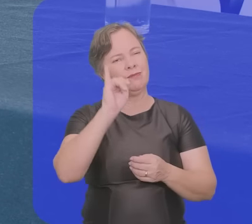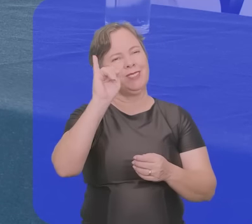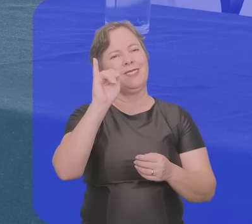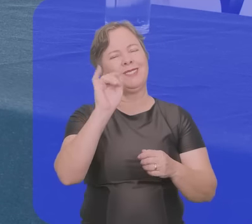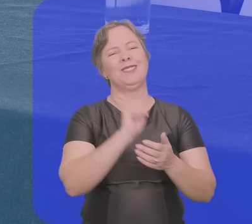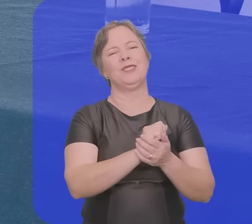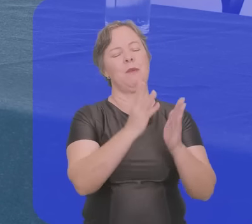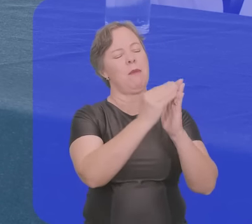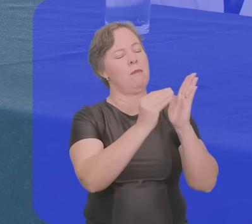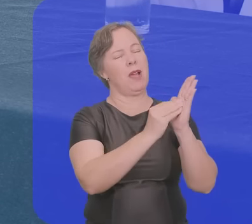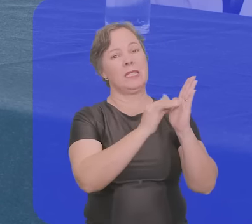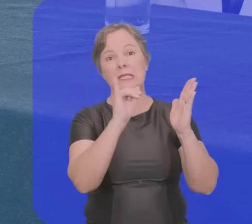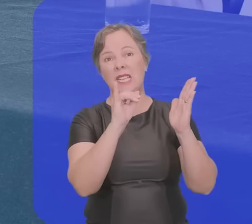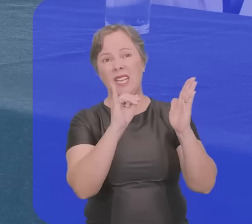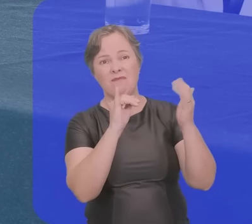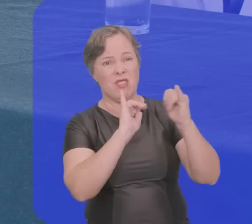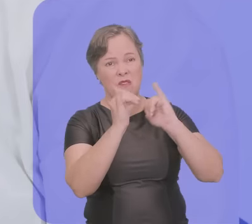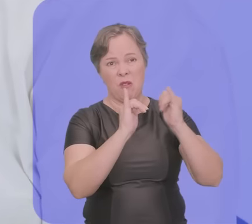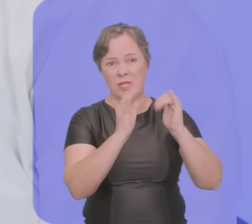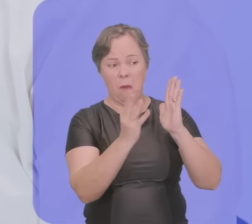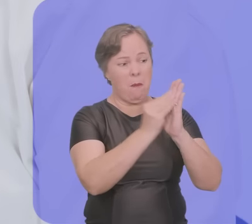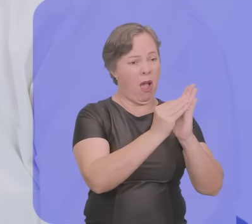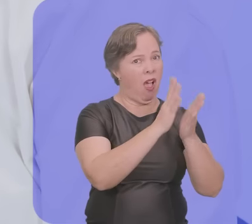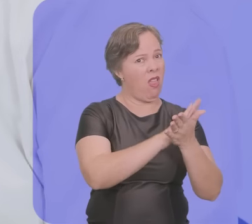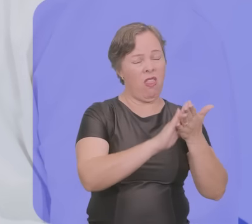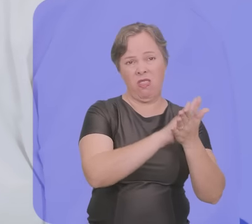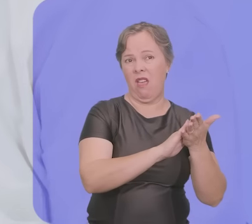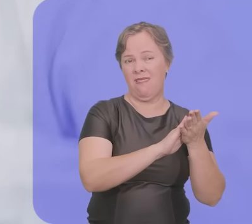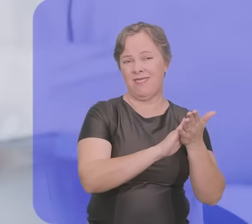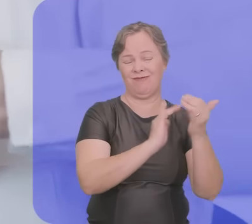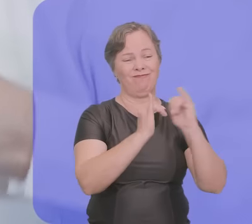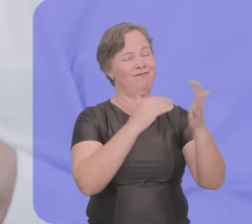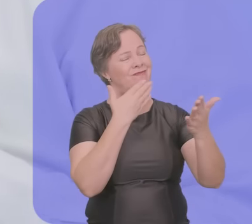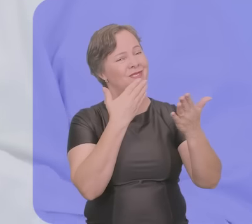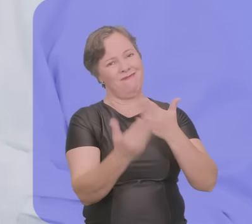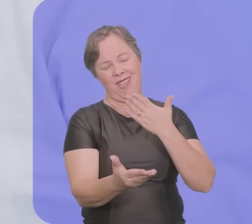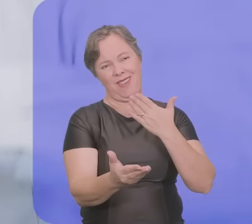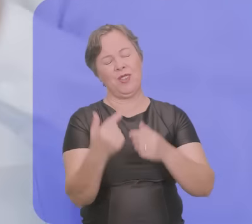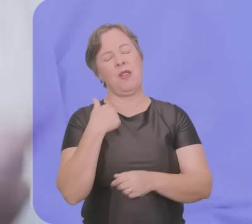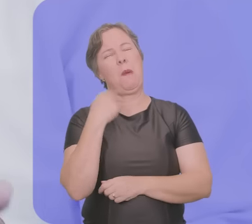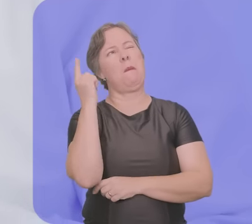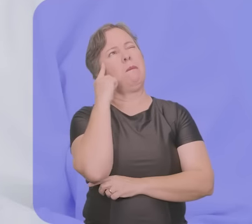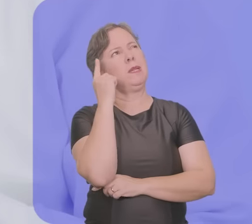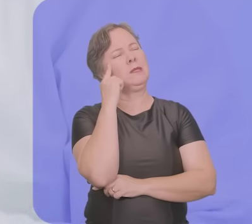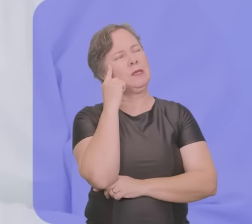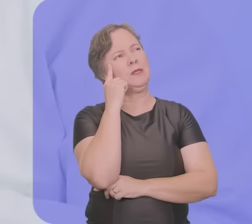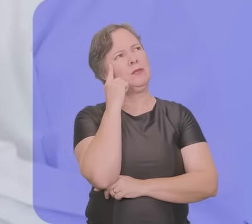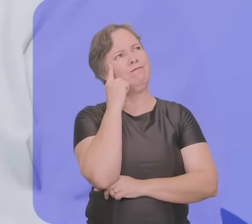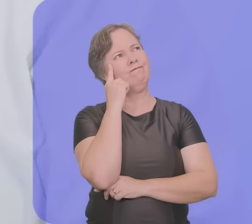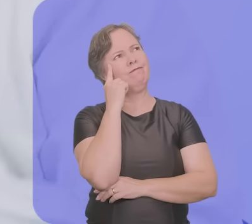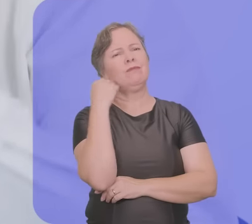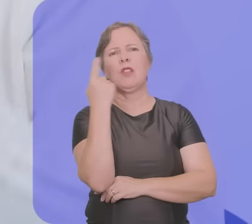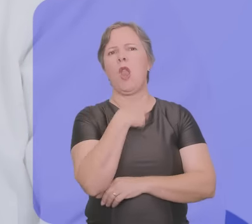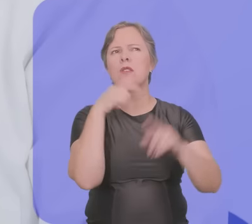não toma nota desses dados, eles se perdem. Então eu fiquei pensando assim, às vezes a gente se preocupa com o